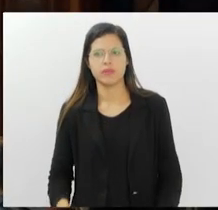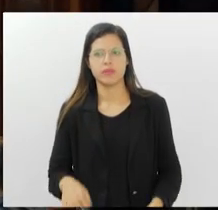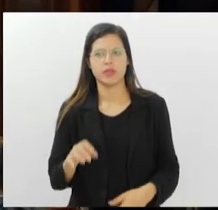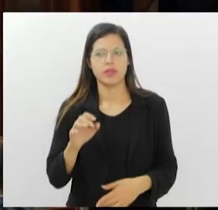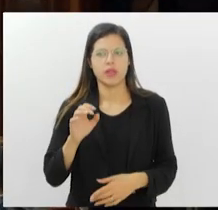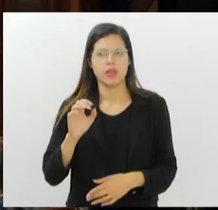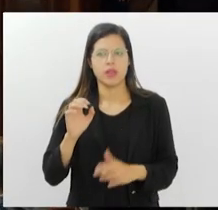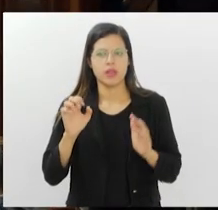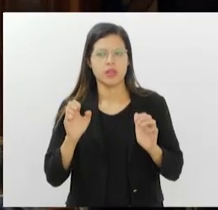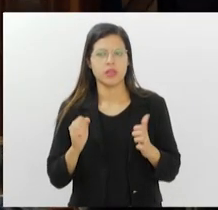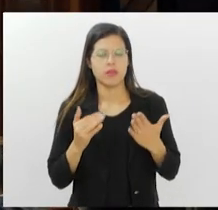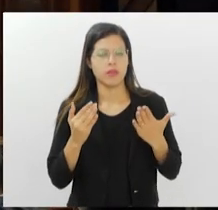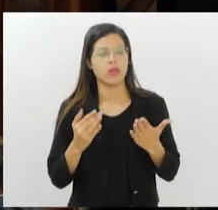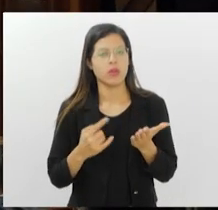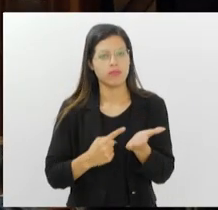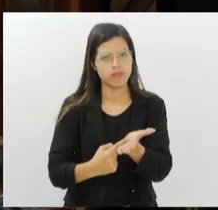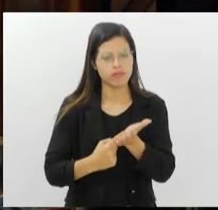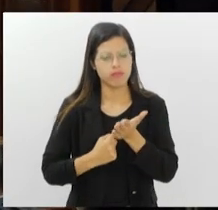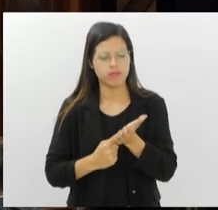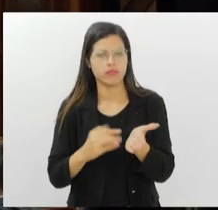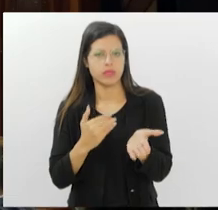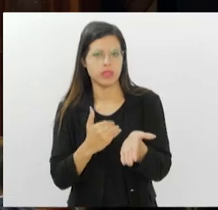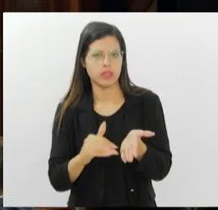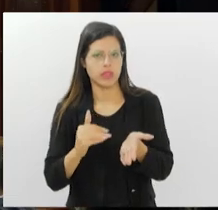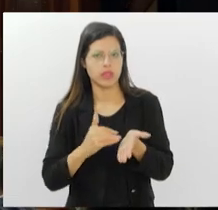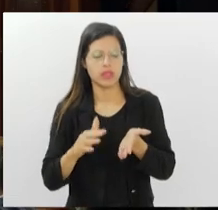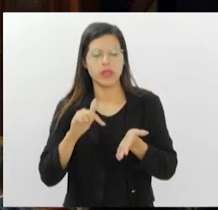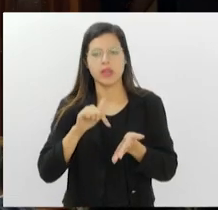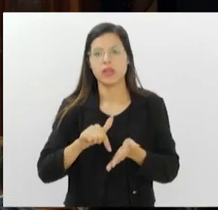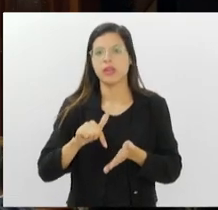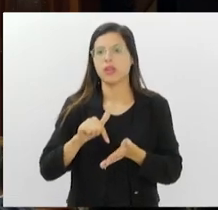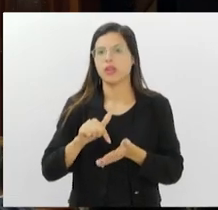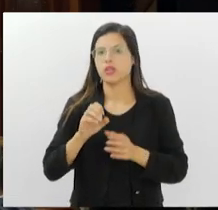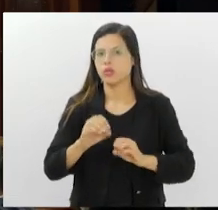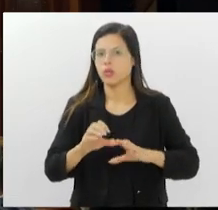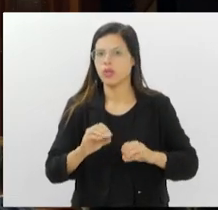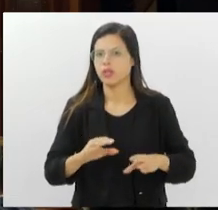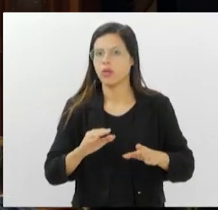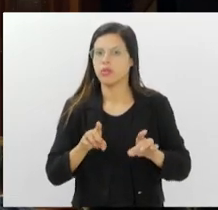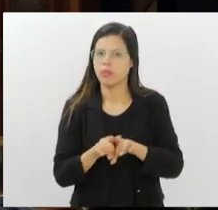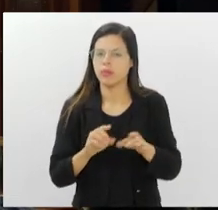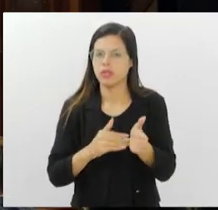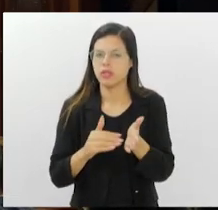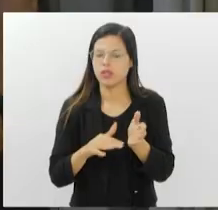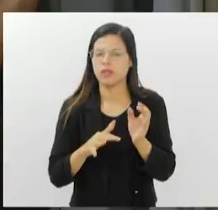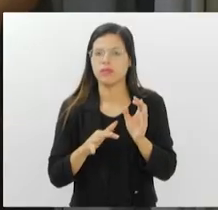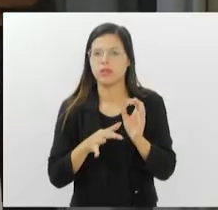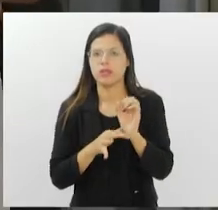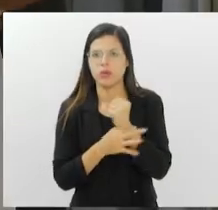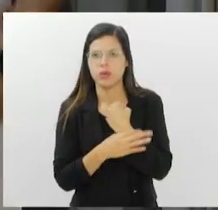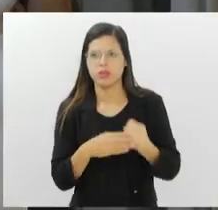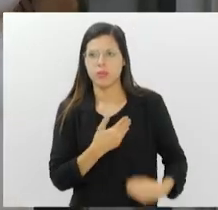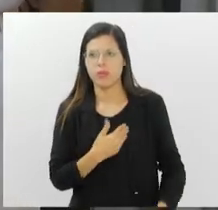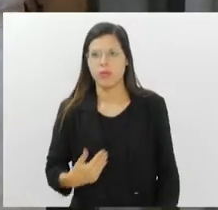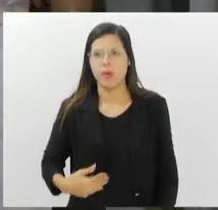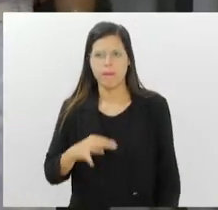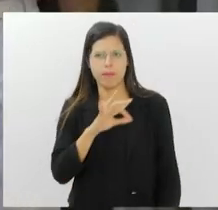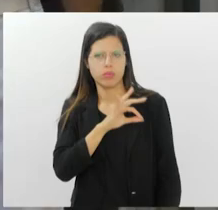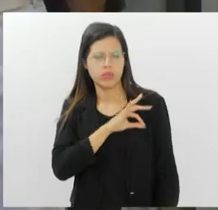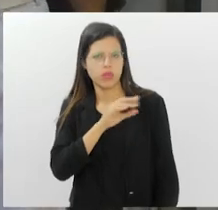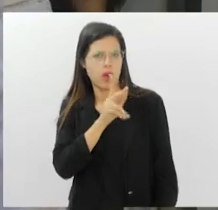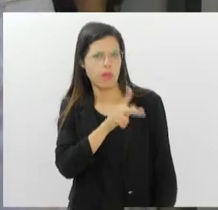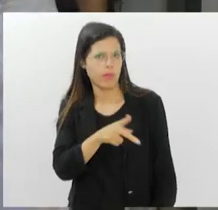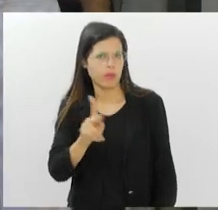entre as Secretarias Estaduais de Educação e de Segurança Pública, reuniu autoridades da área, policiais,